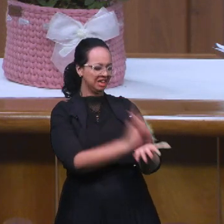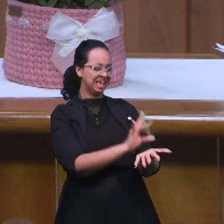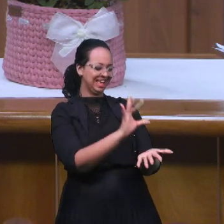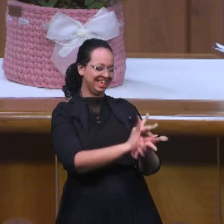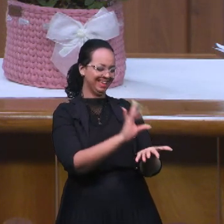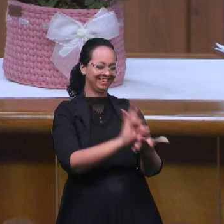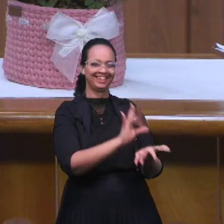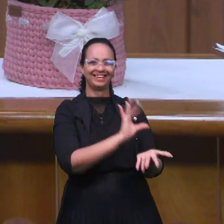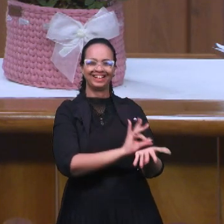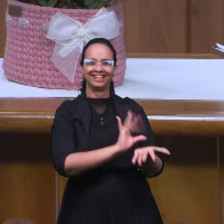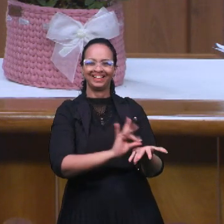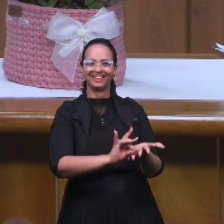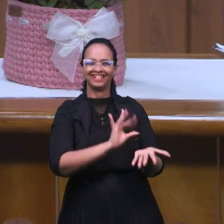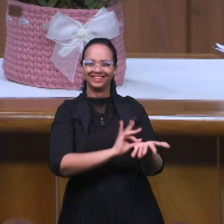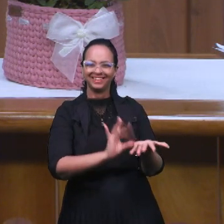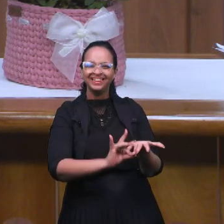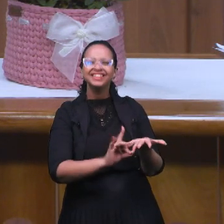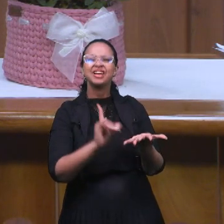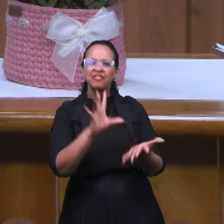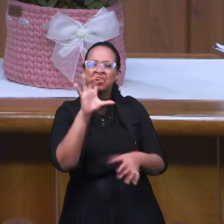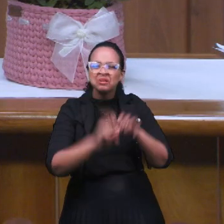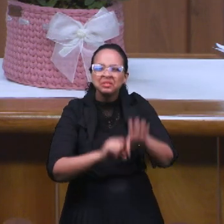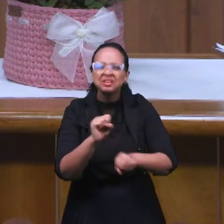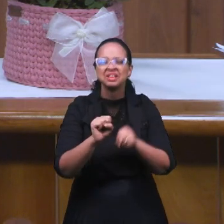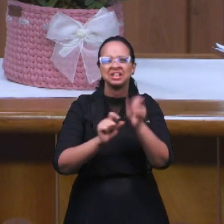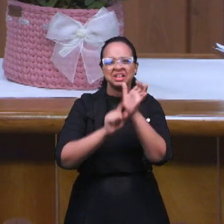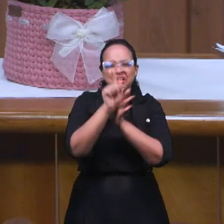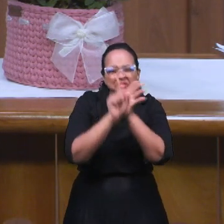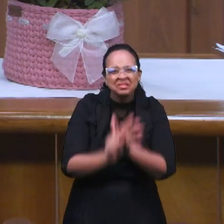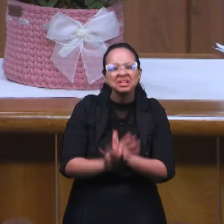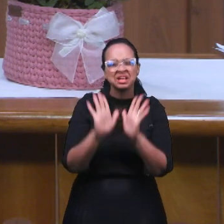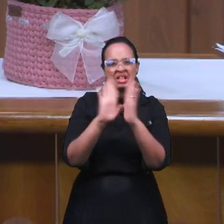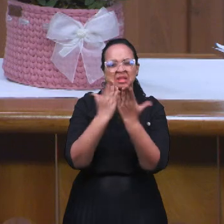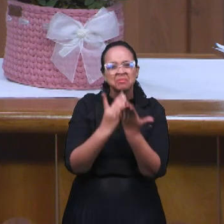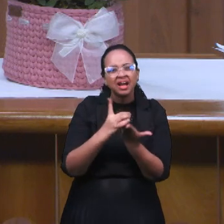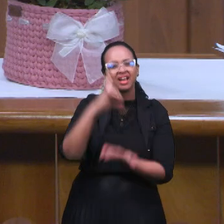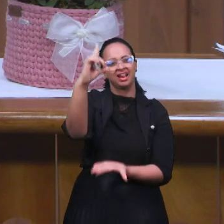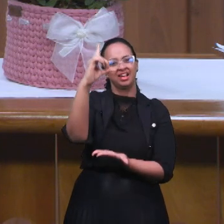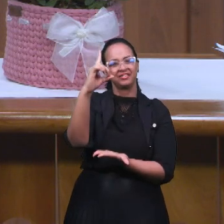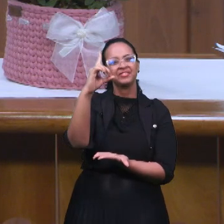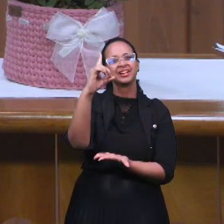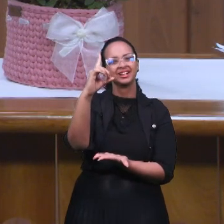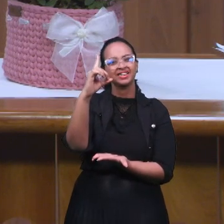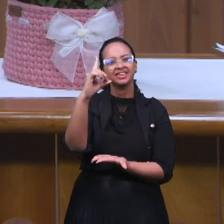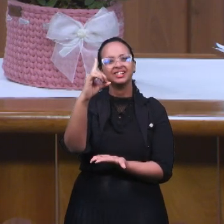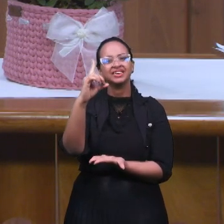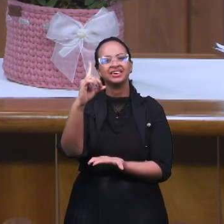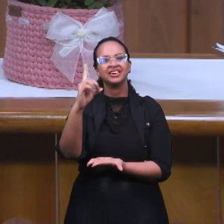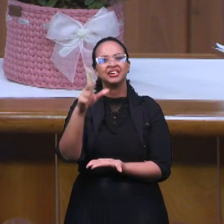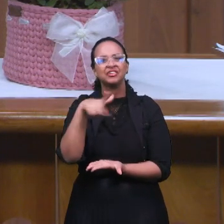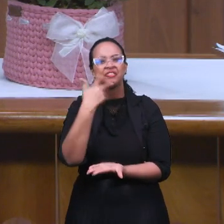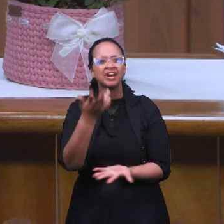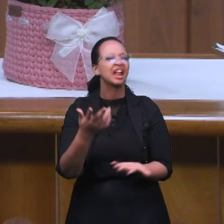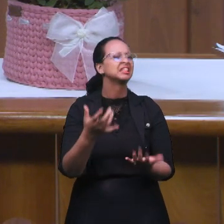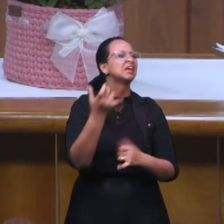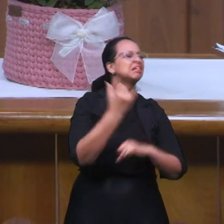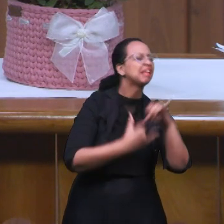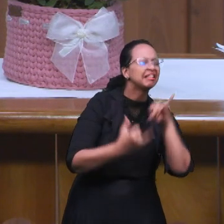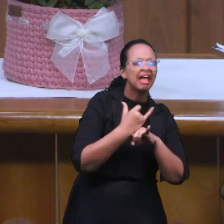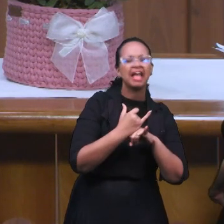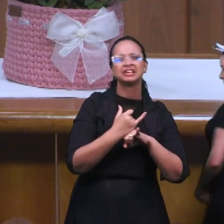vai buscar aqui na palavra. Em vez de seu filho estar atrás, correndo atrás de ver negócio de sair na internet, não sei o